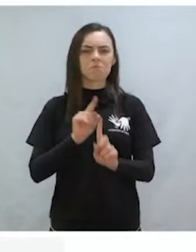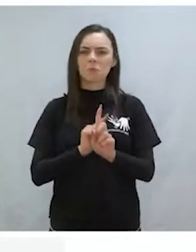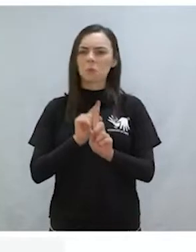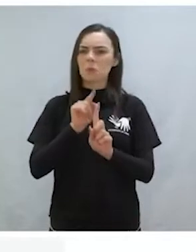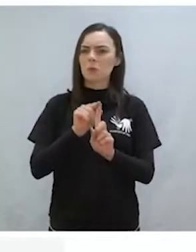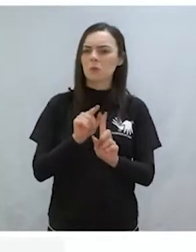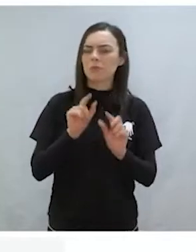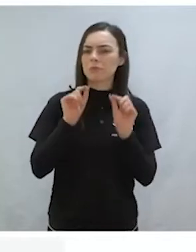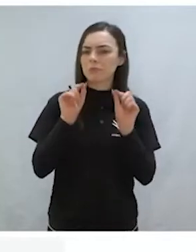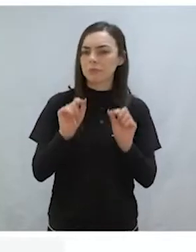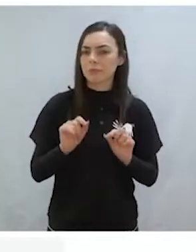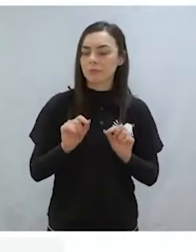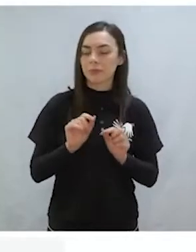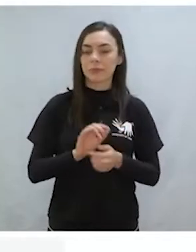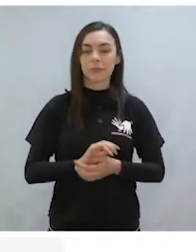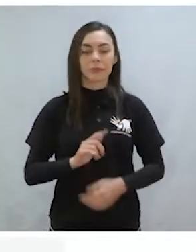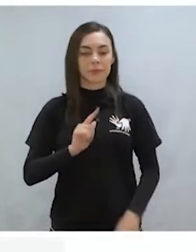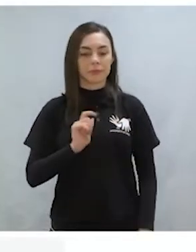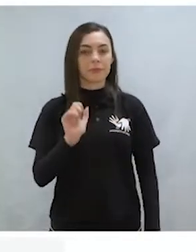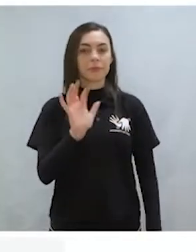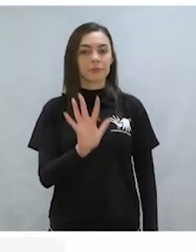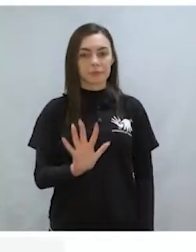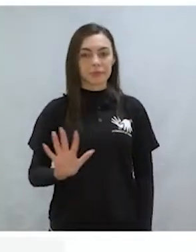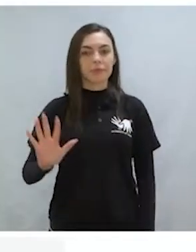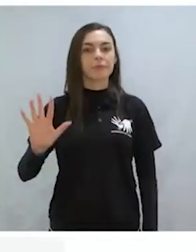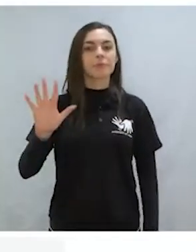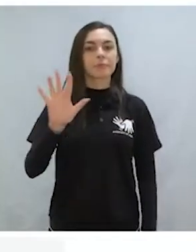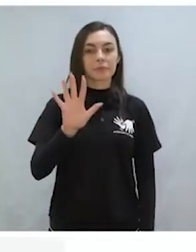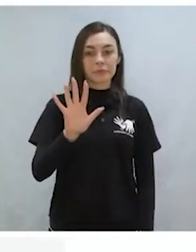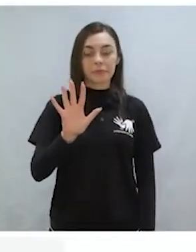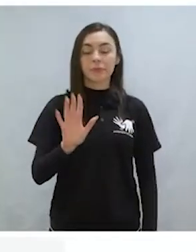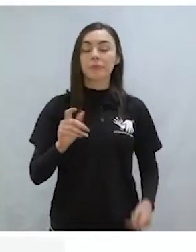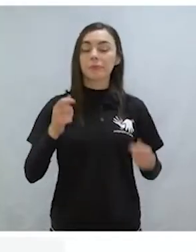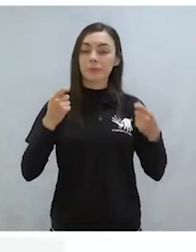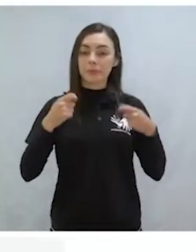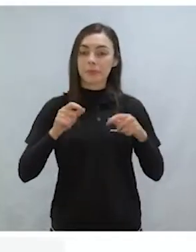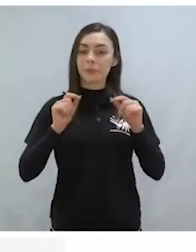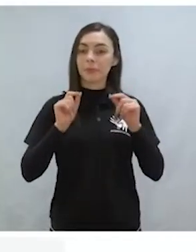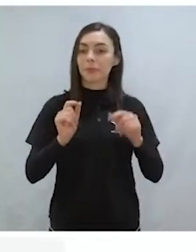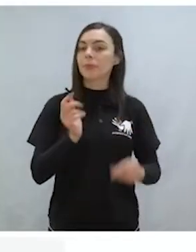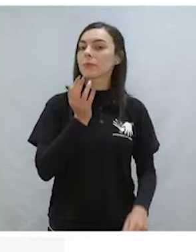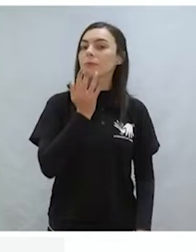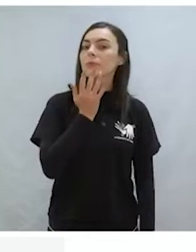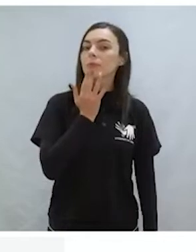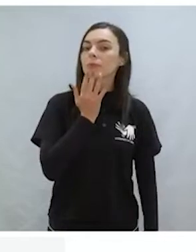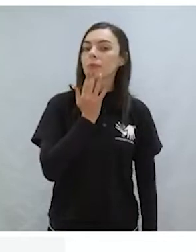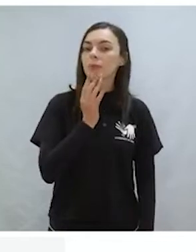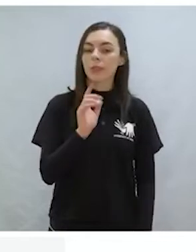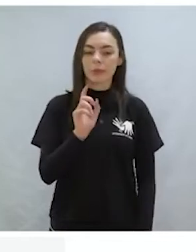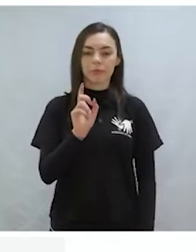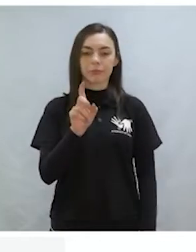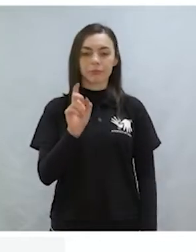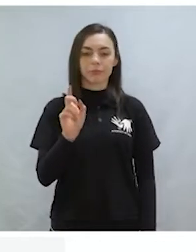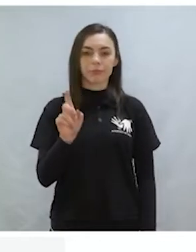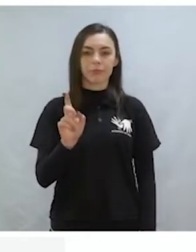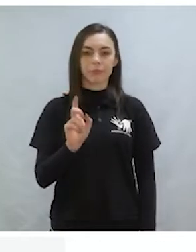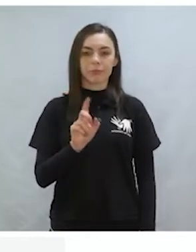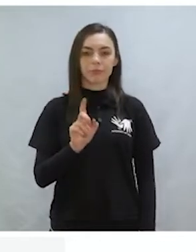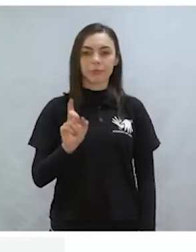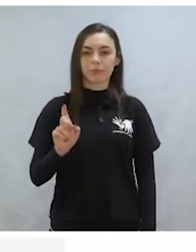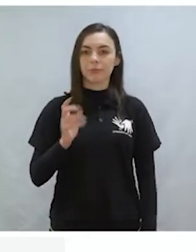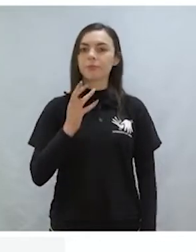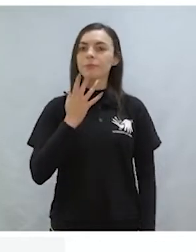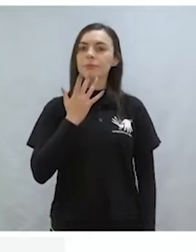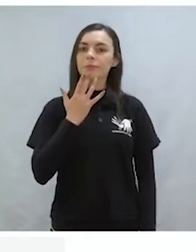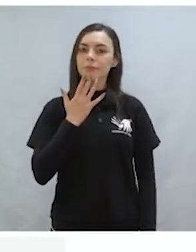O que que nós vamos fazer? Aqui vai aparecer uma imagem e nós vamos pintar, nós vamos clicar